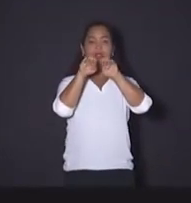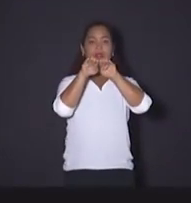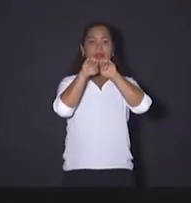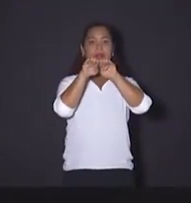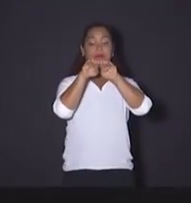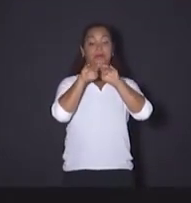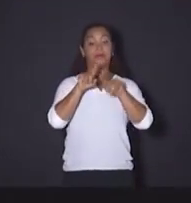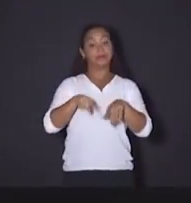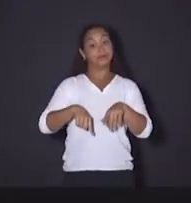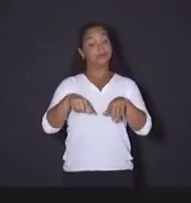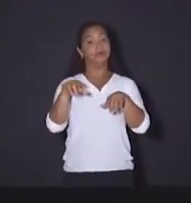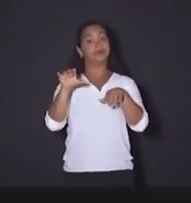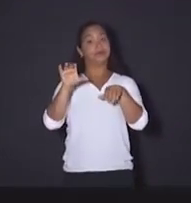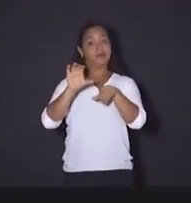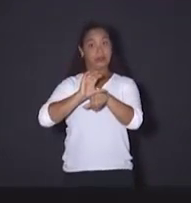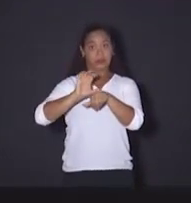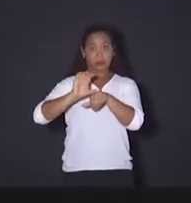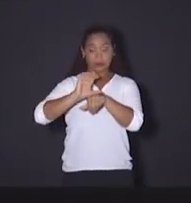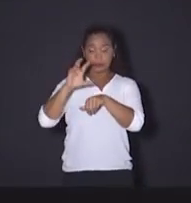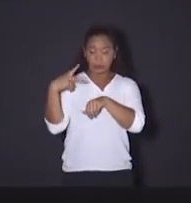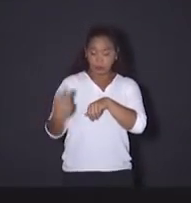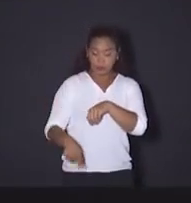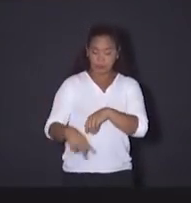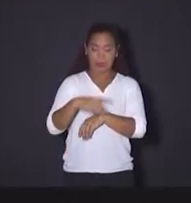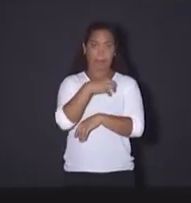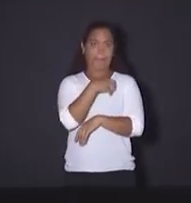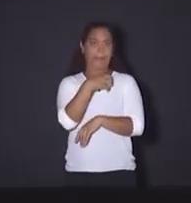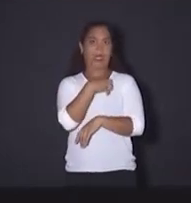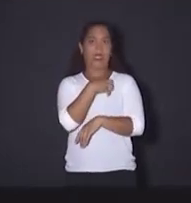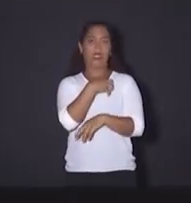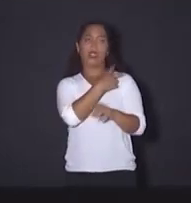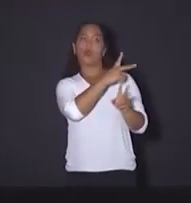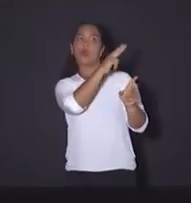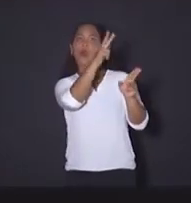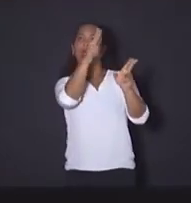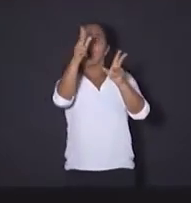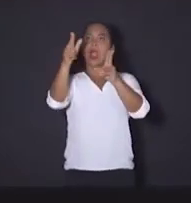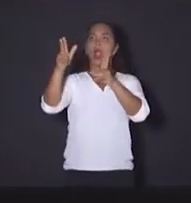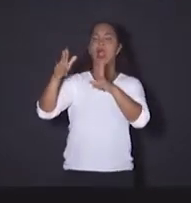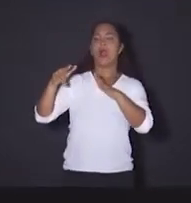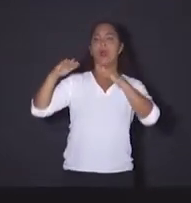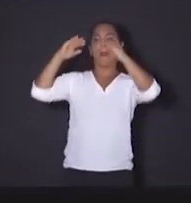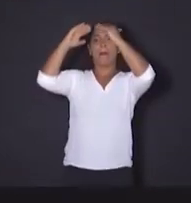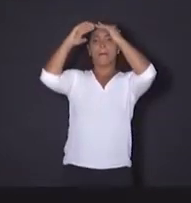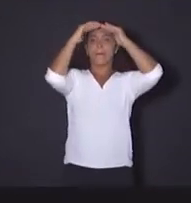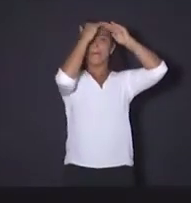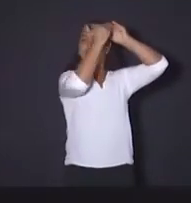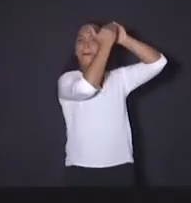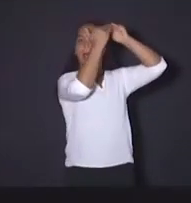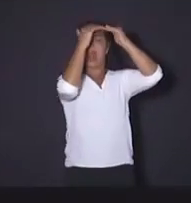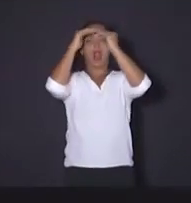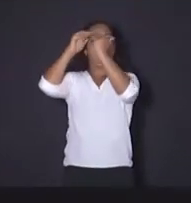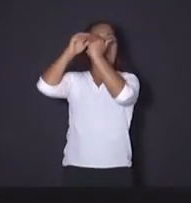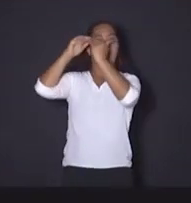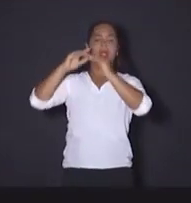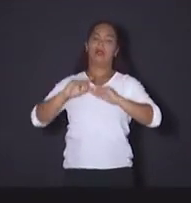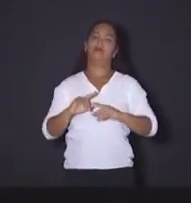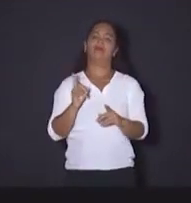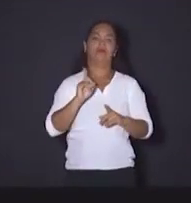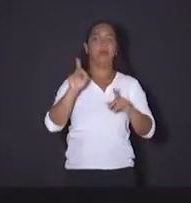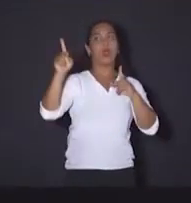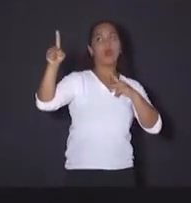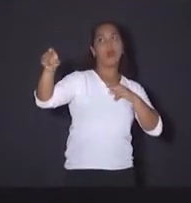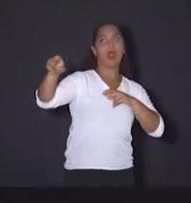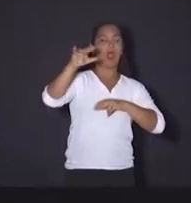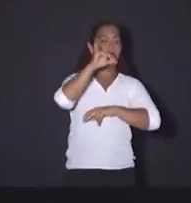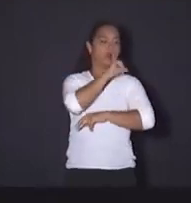um curso, aqui na Bahia, criado como outro qualquer de balé, como havia no Municipal do Rio de